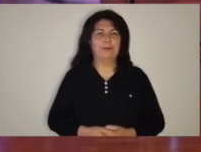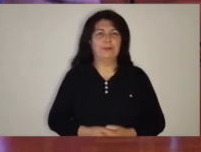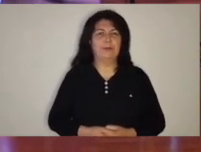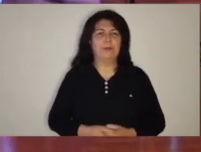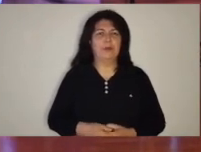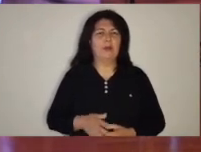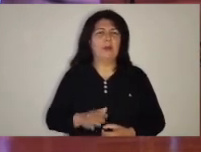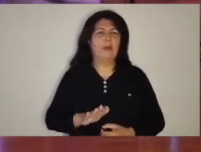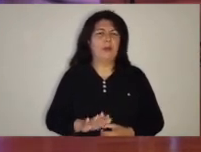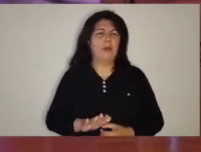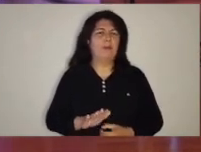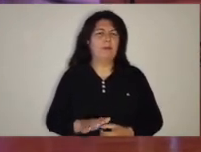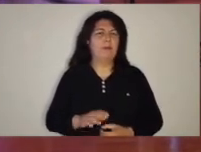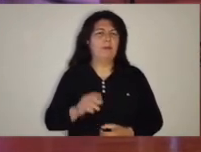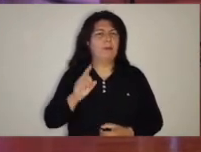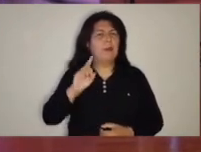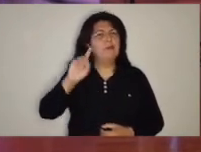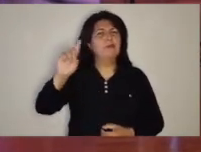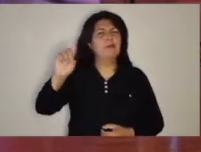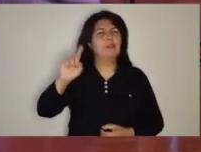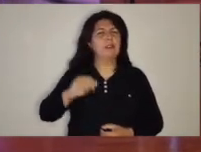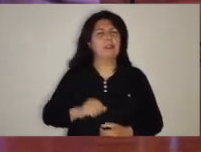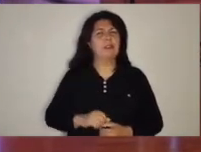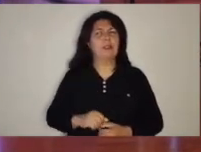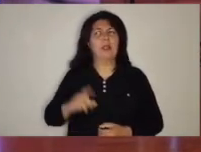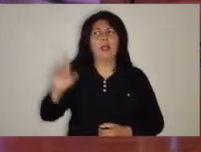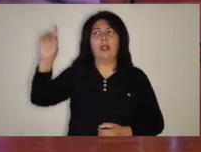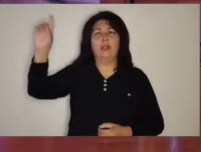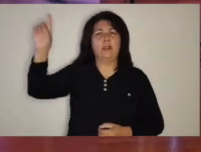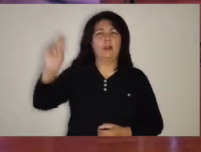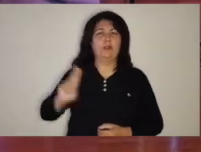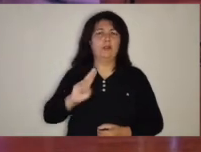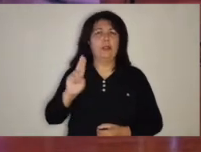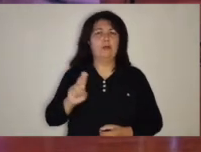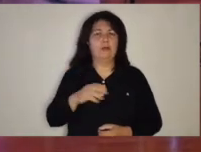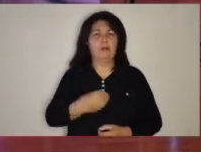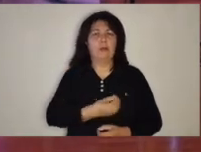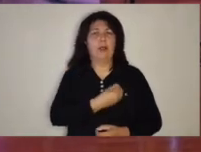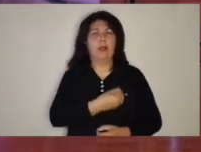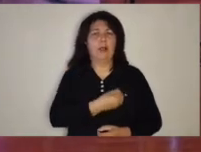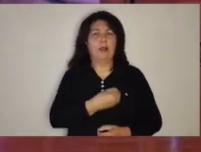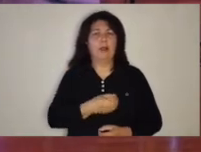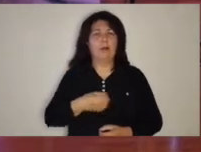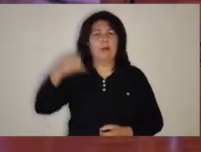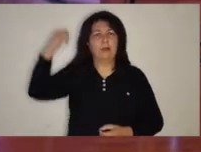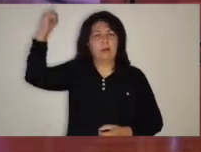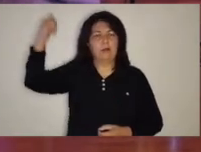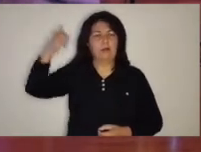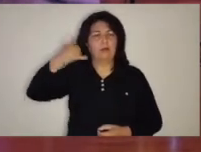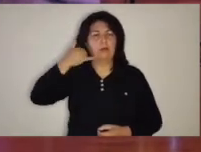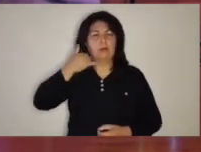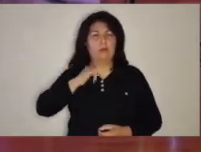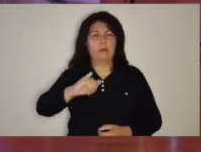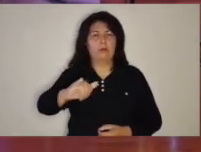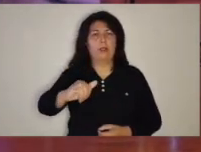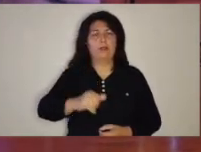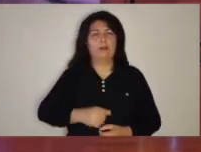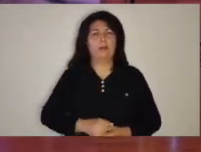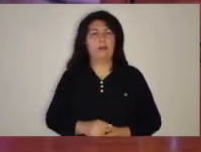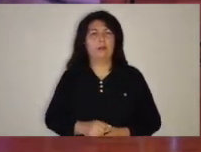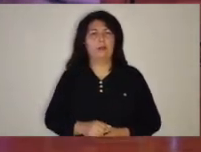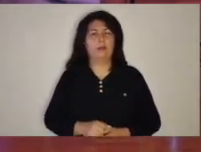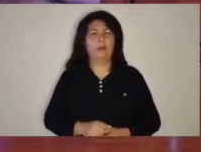uma certa feita o Senhor usou a vida de um profeta e disse que Deus iria me